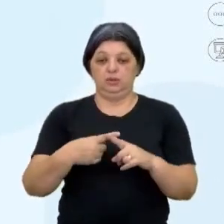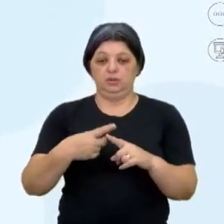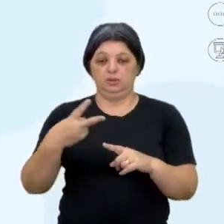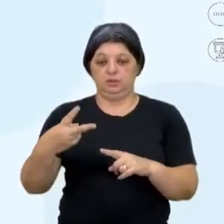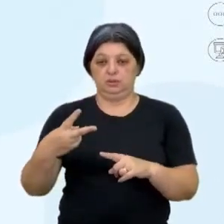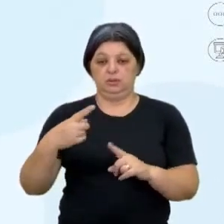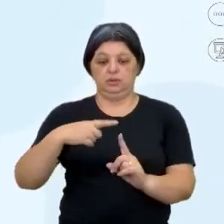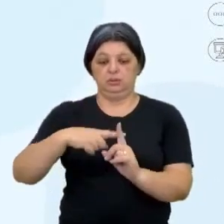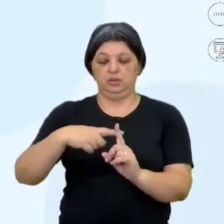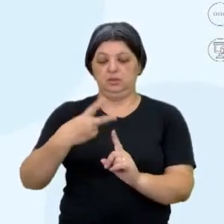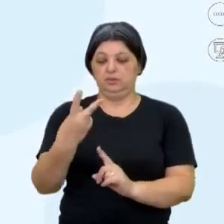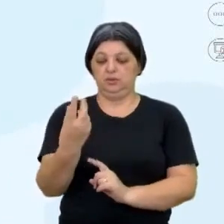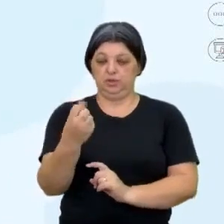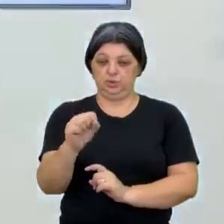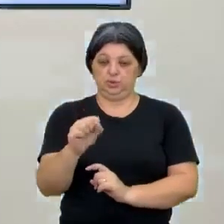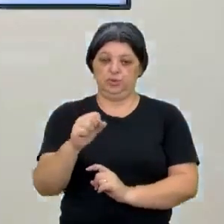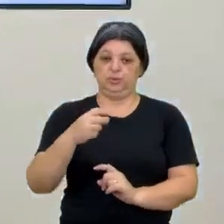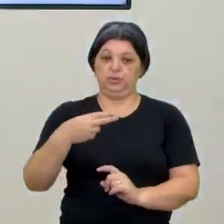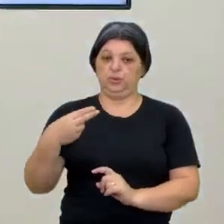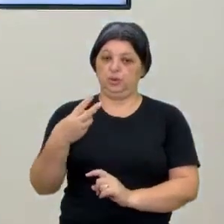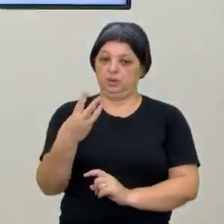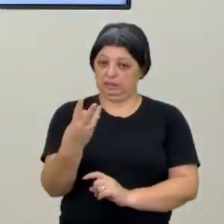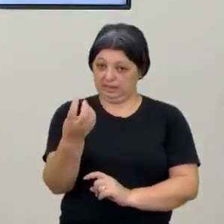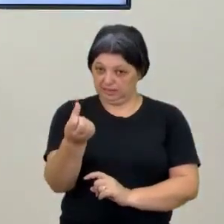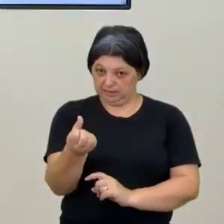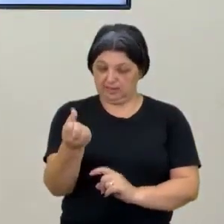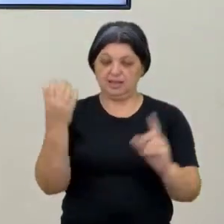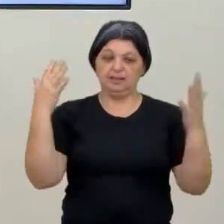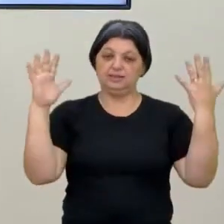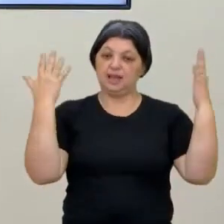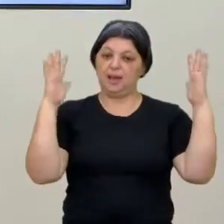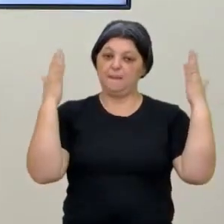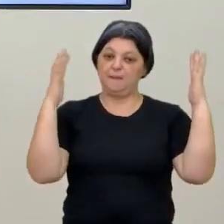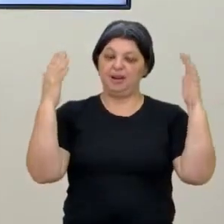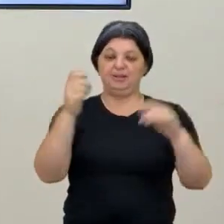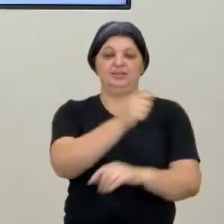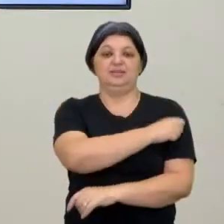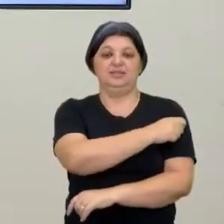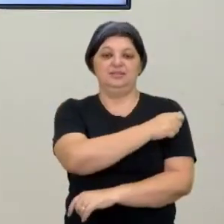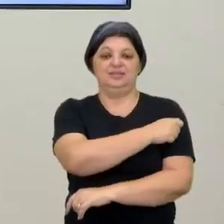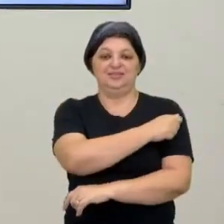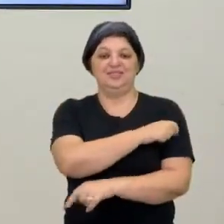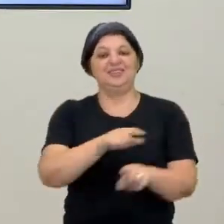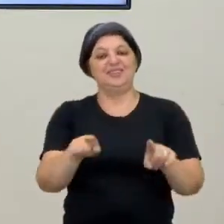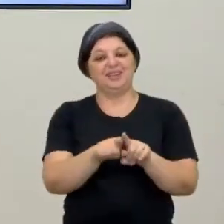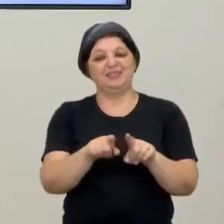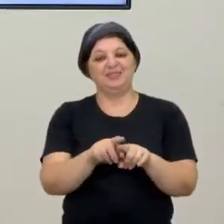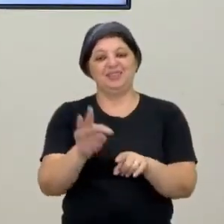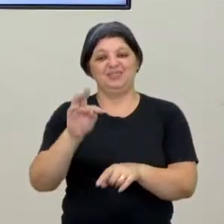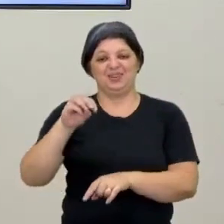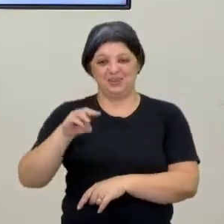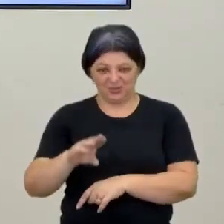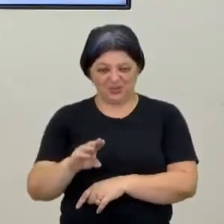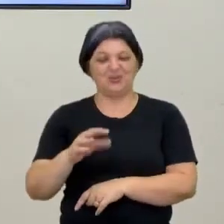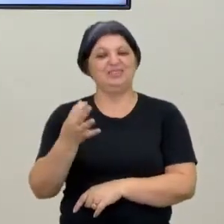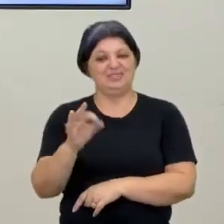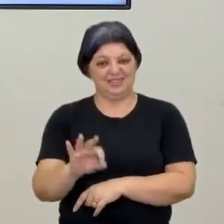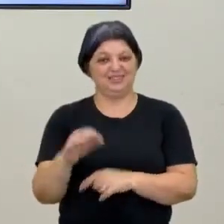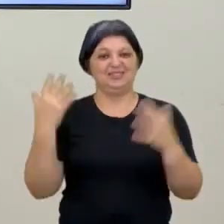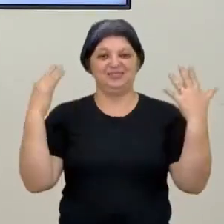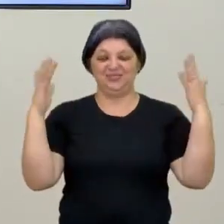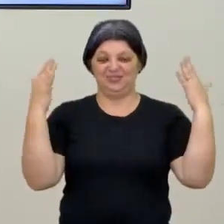dá 36. Tá certo? Aplausos aí para os nossos aluninhos e também para o Tom.